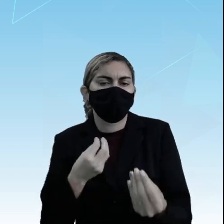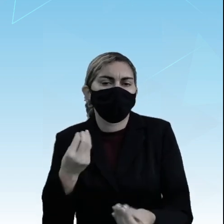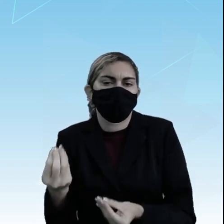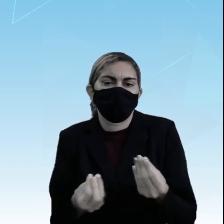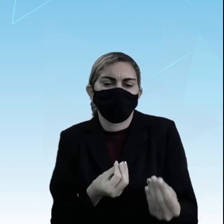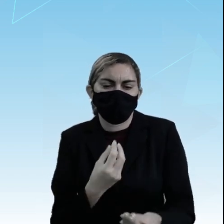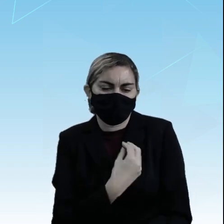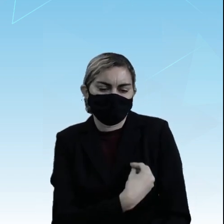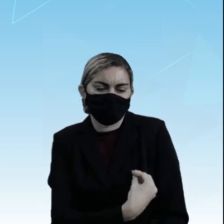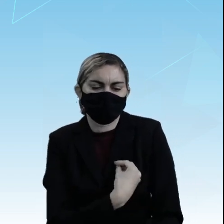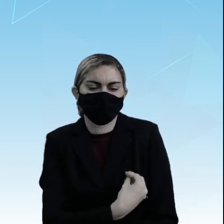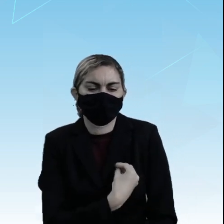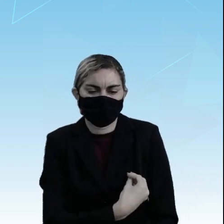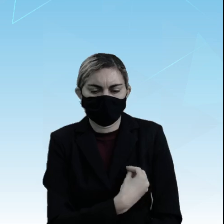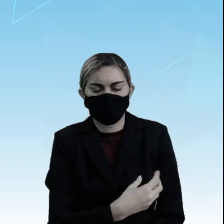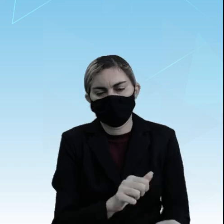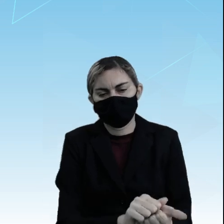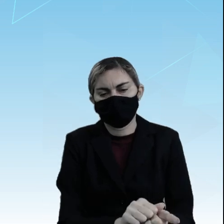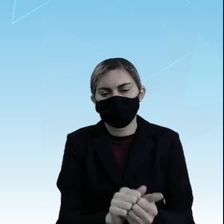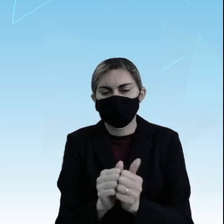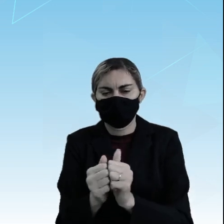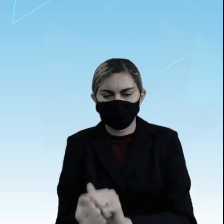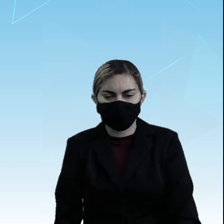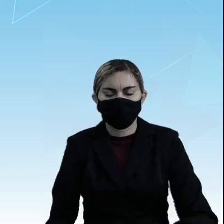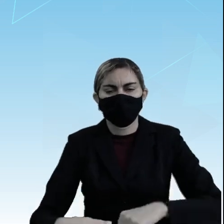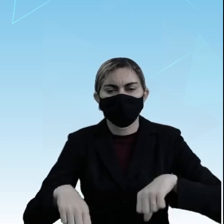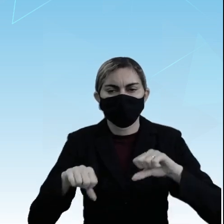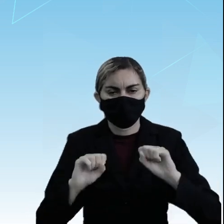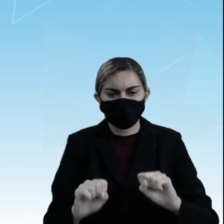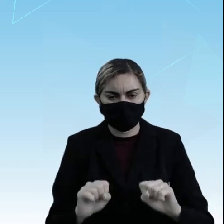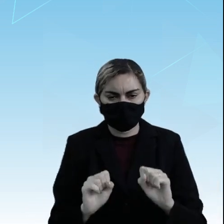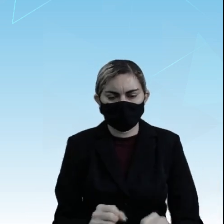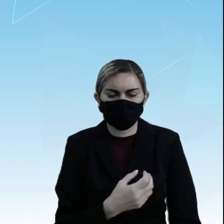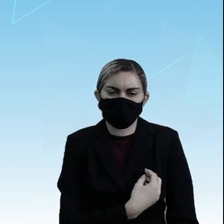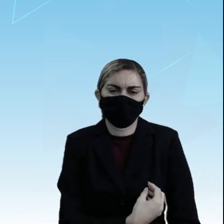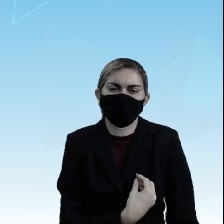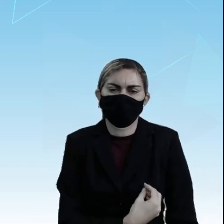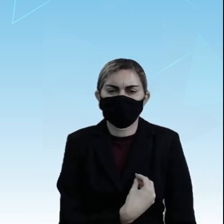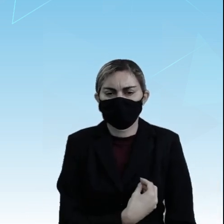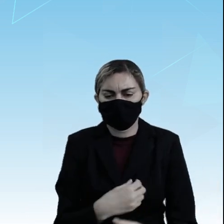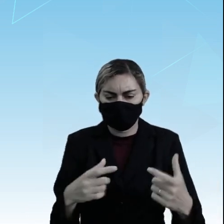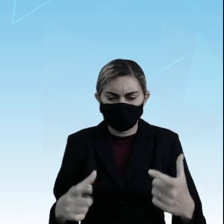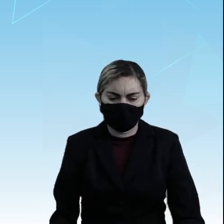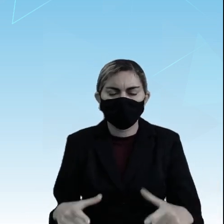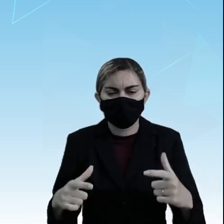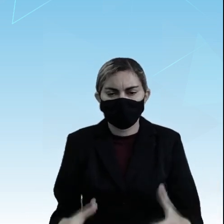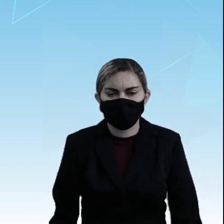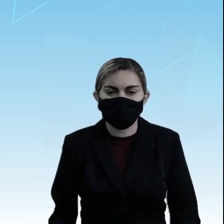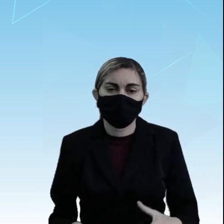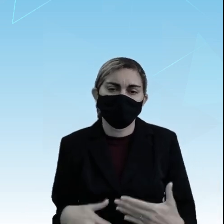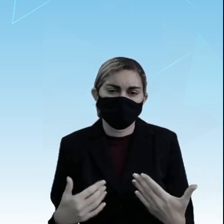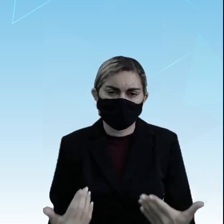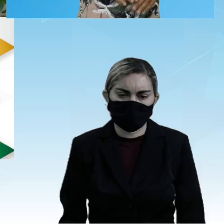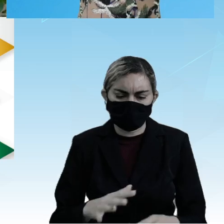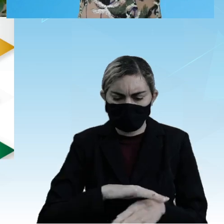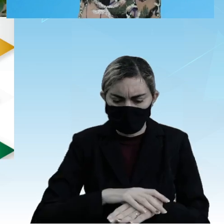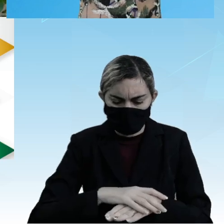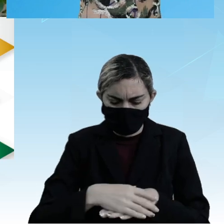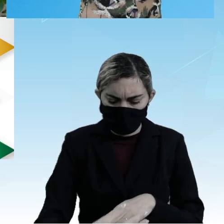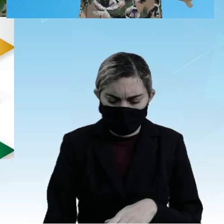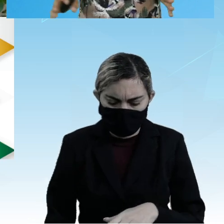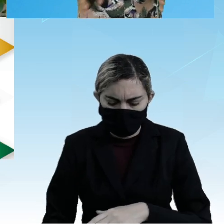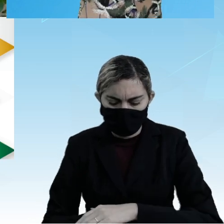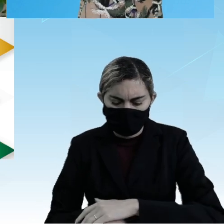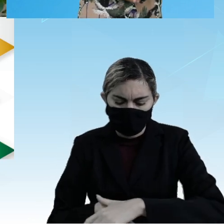vivos eles irão se adaptar para poder sobreviver no ambiente? A camuflagem. A camuflagem,